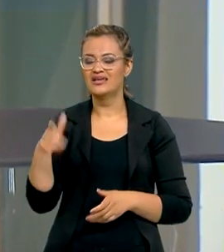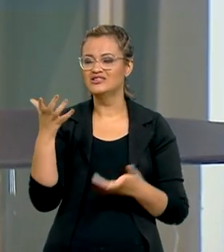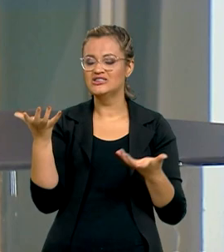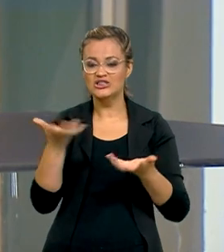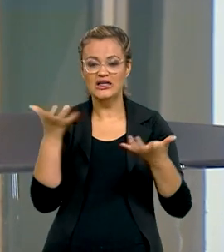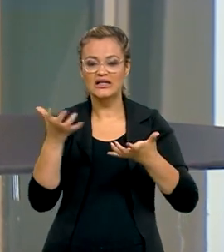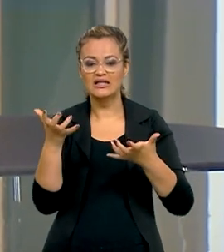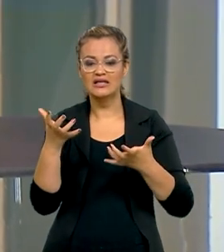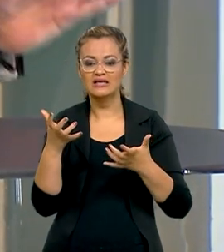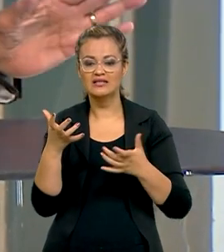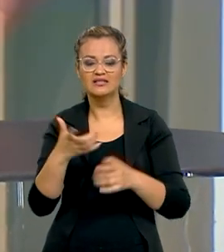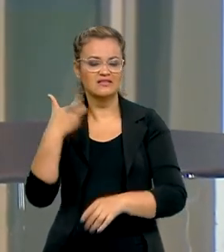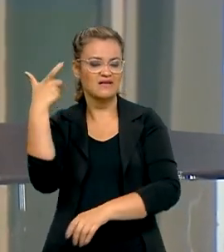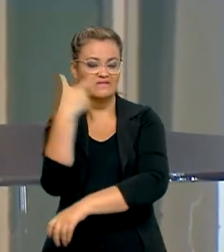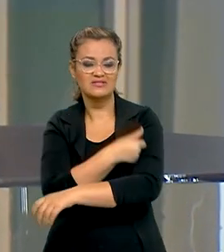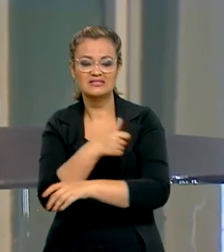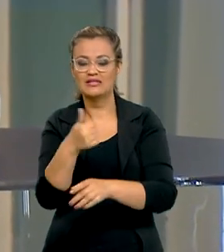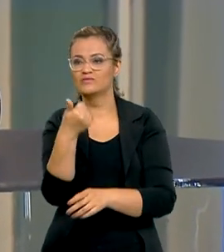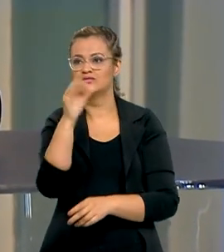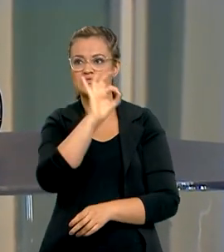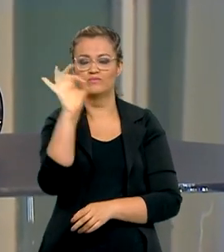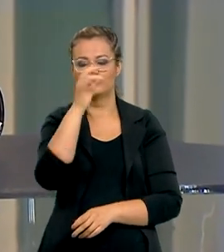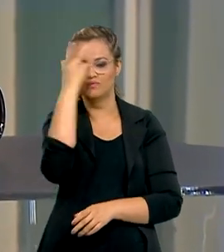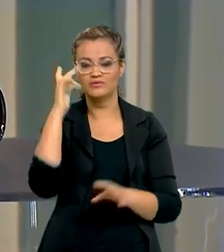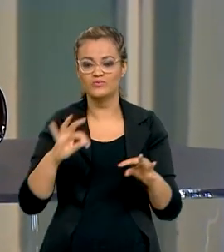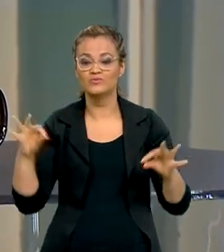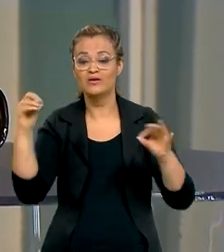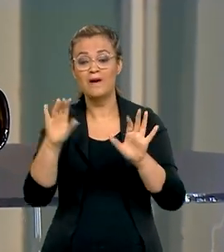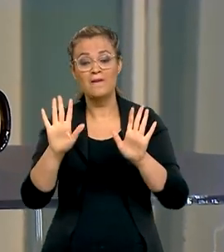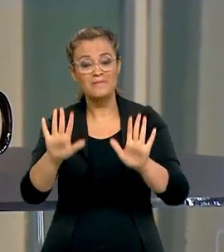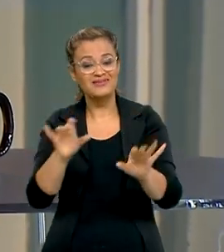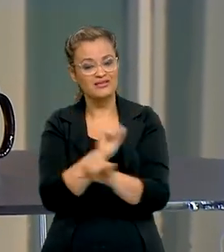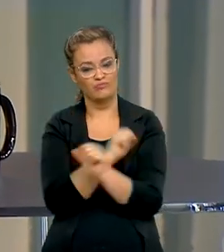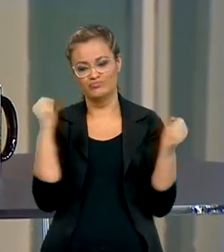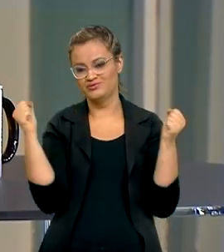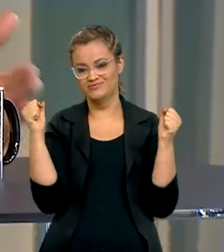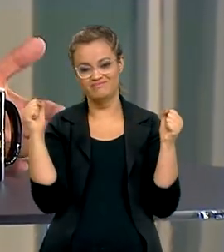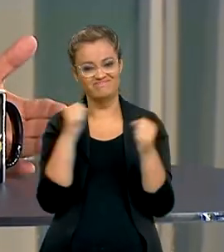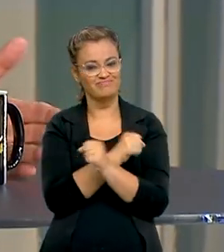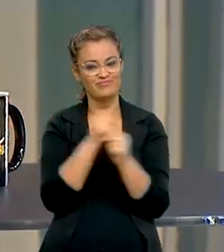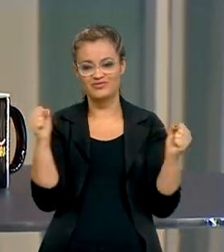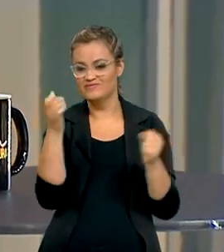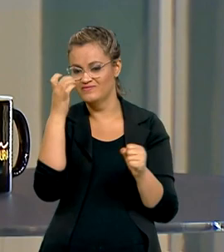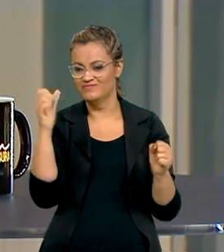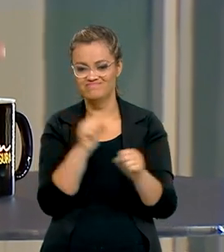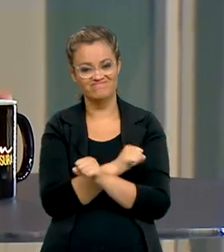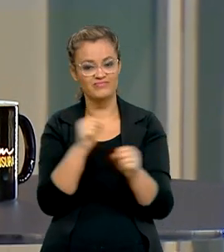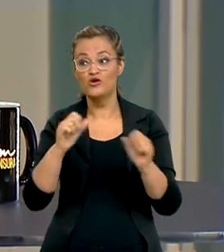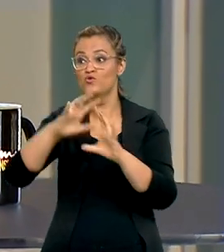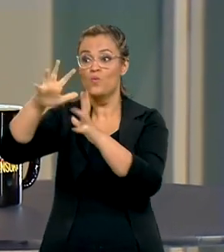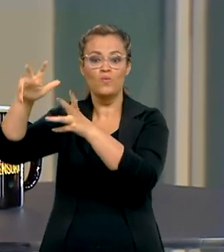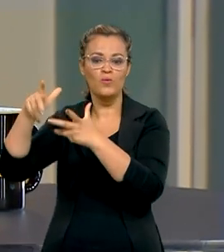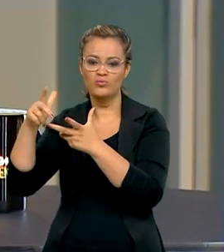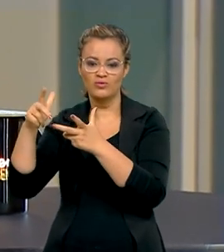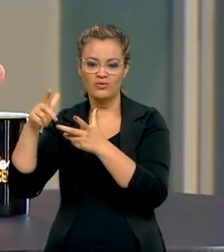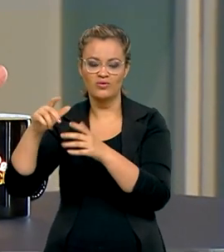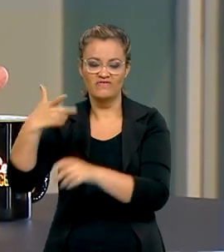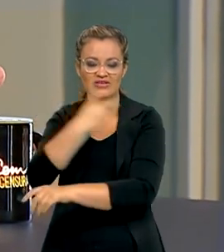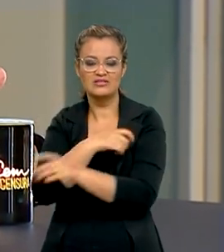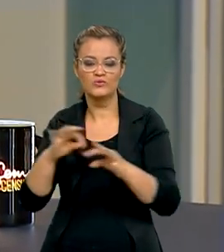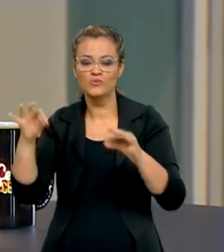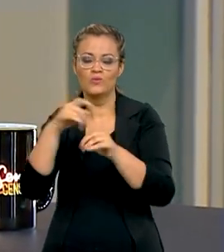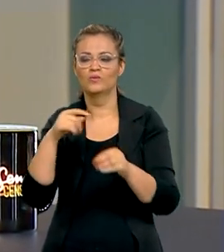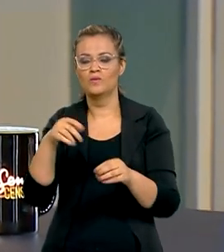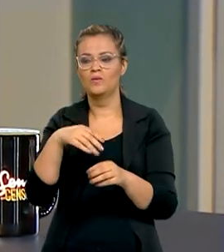estivéssemos totalmente vacinados, mas é impossível. Não é assim que está acontecendo no mundo. O Brasil não é uma